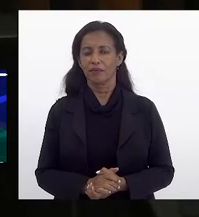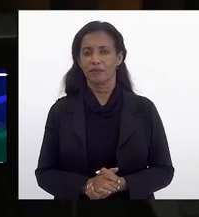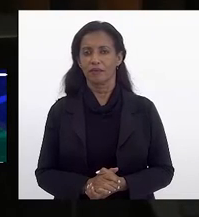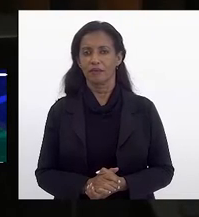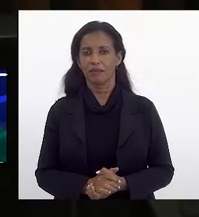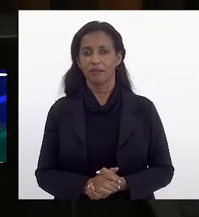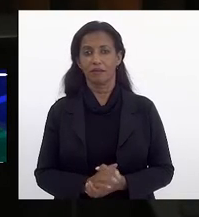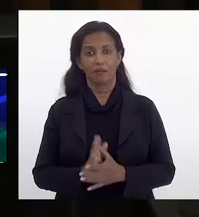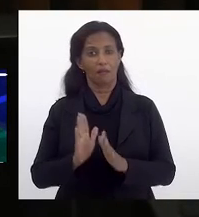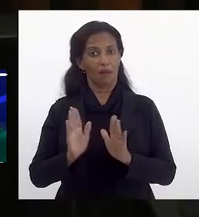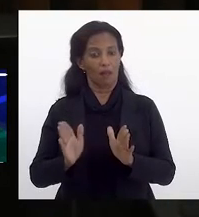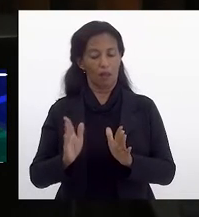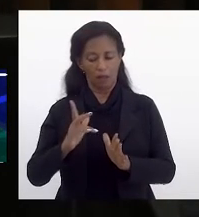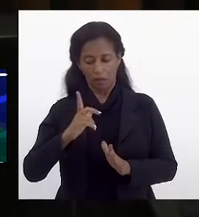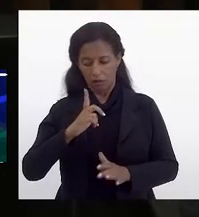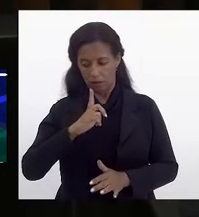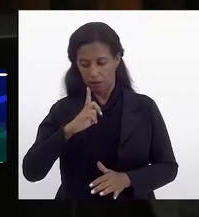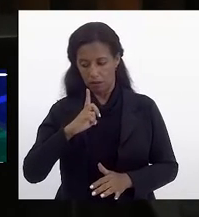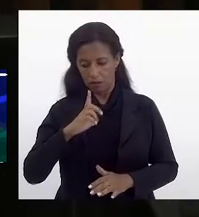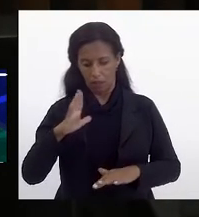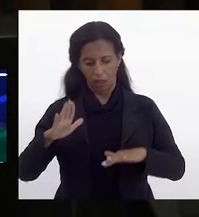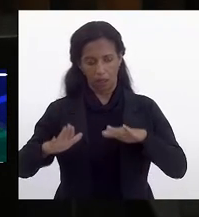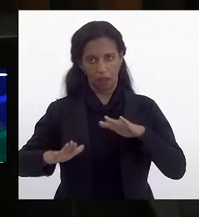há que se ter ainda